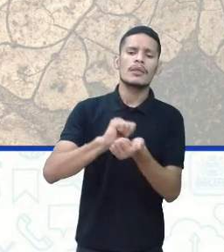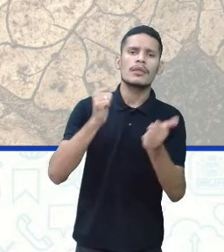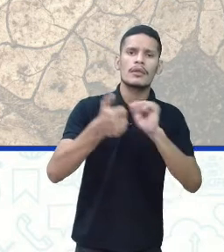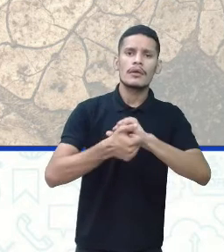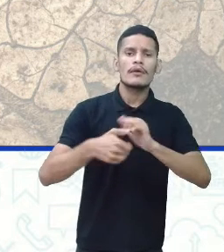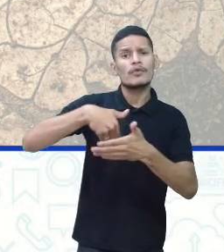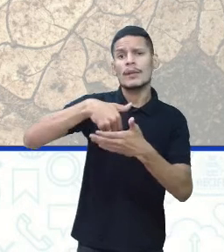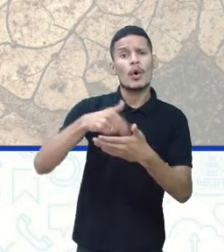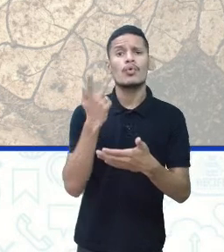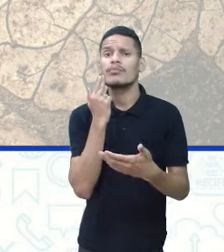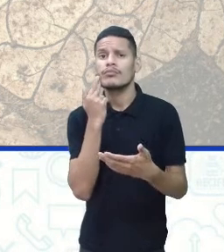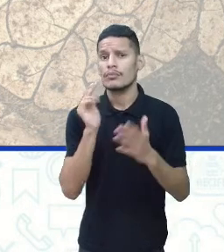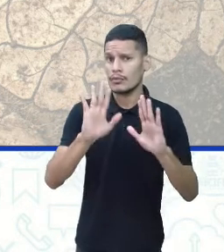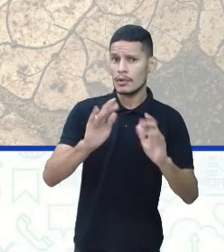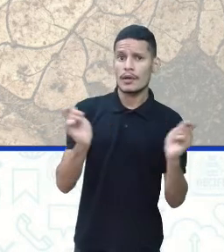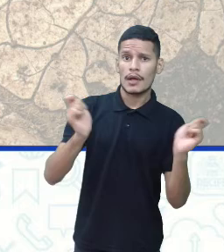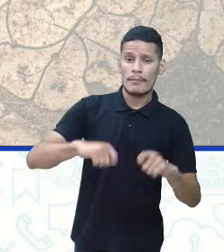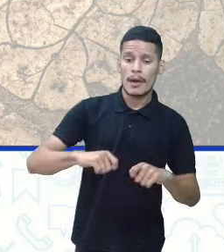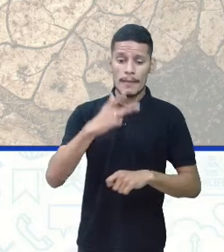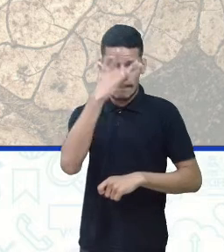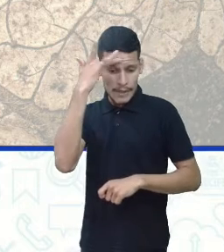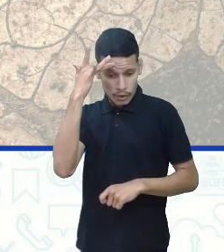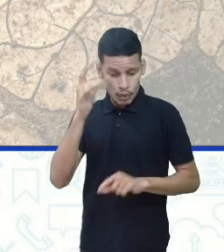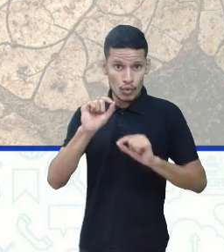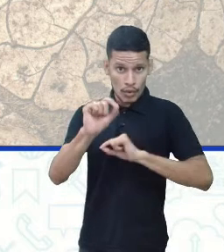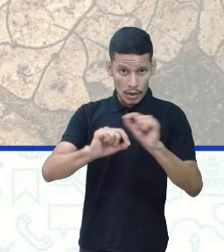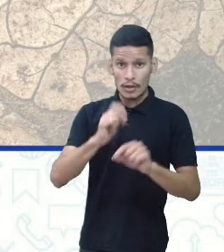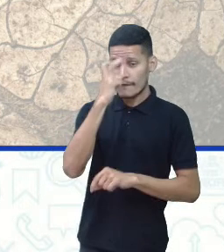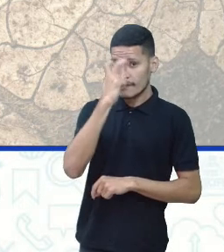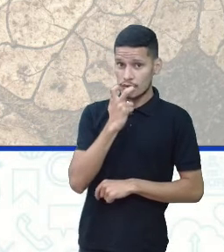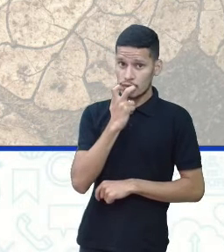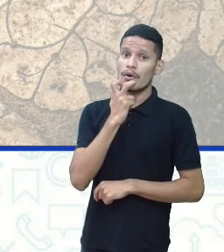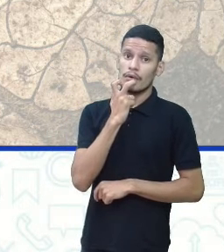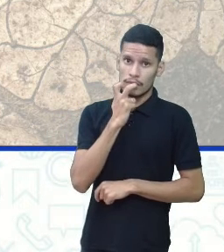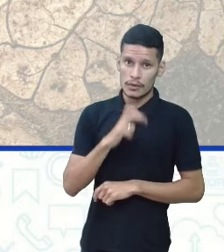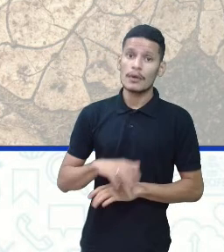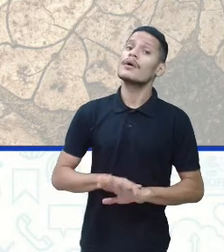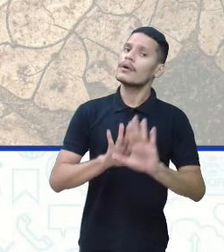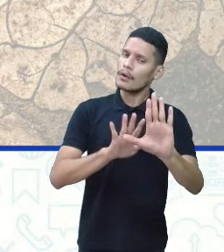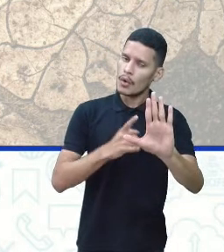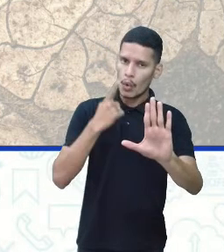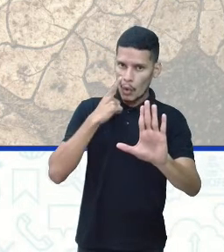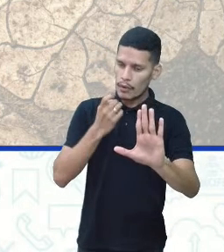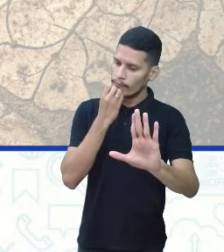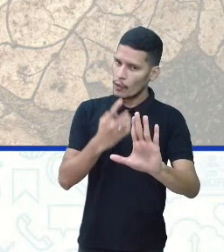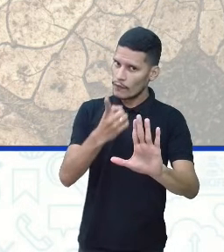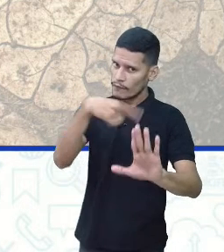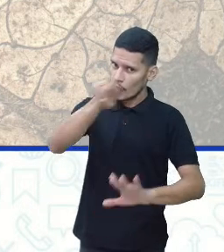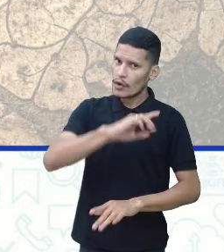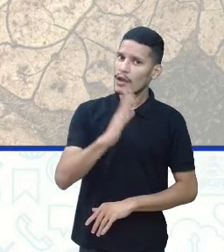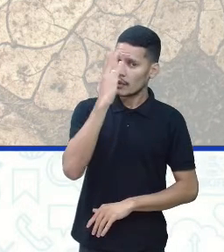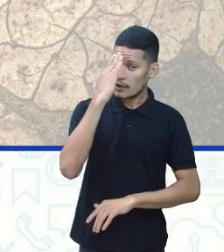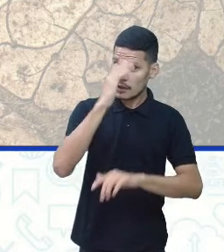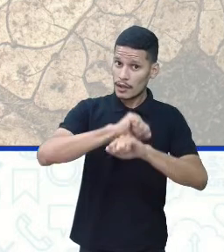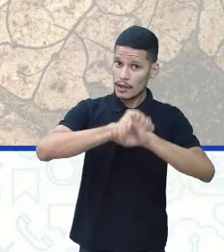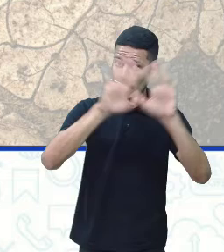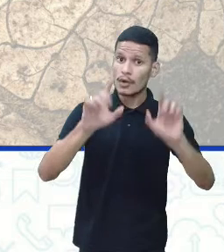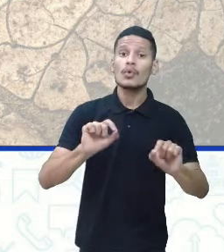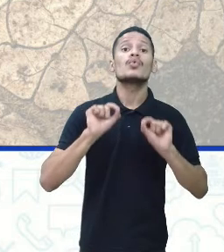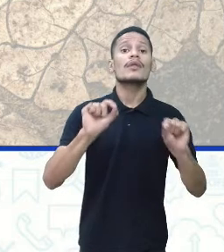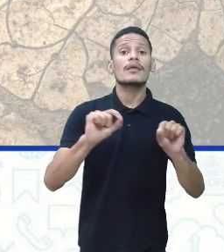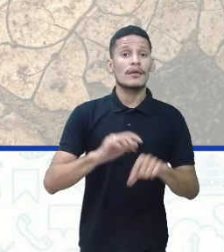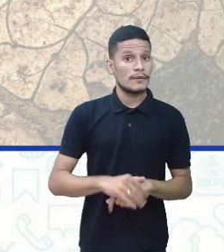do futebol para atletas com deficiência visual. É bom entender, novamente, né? Dizer que